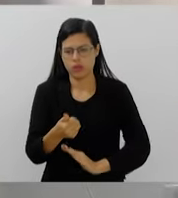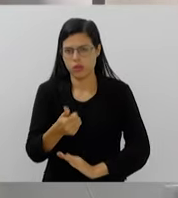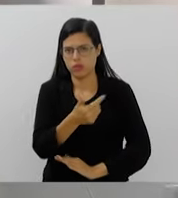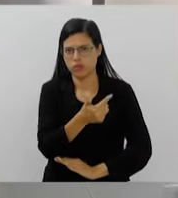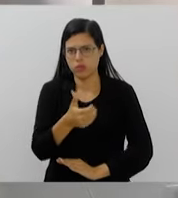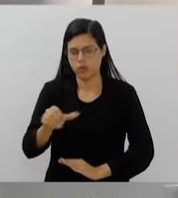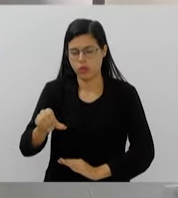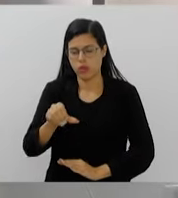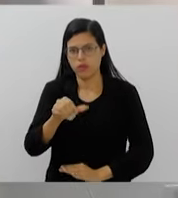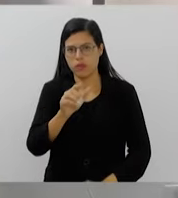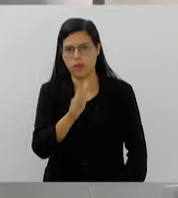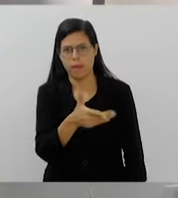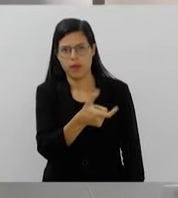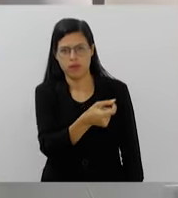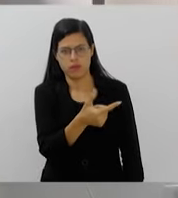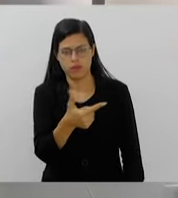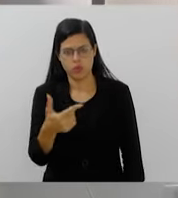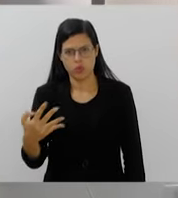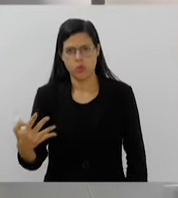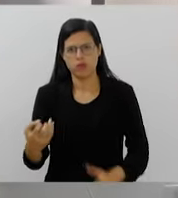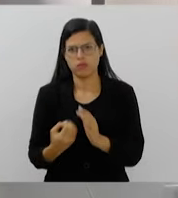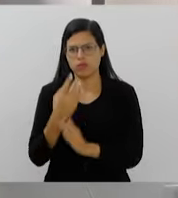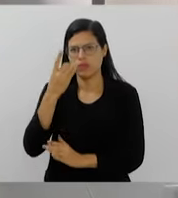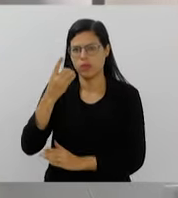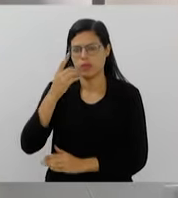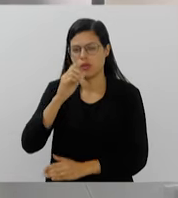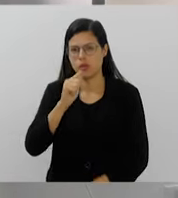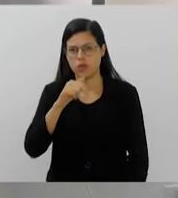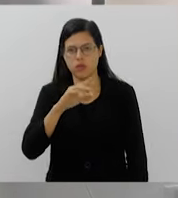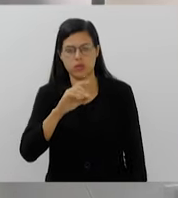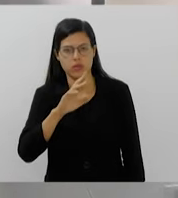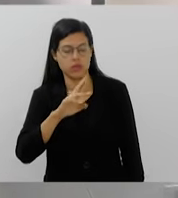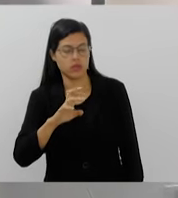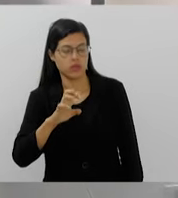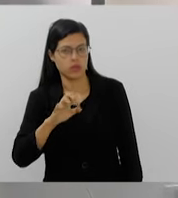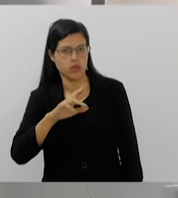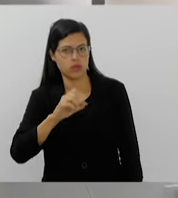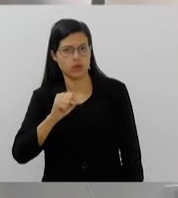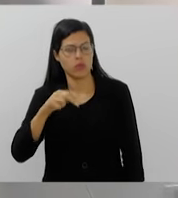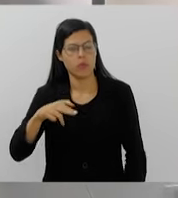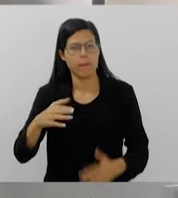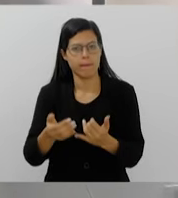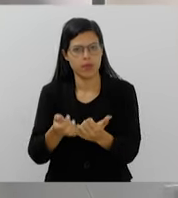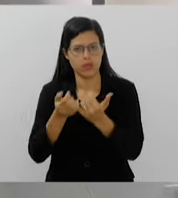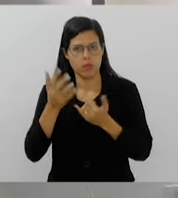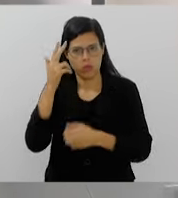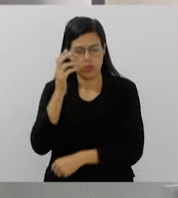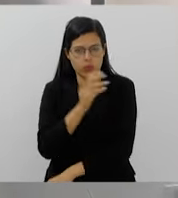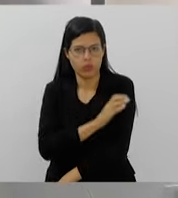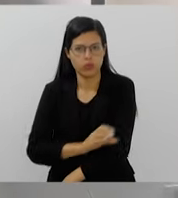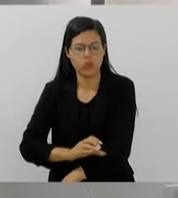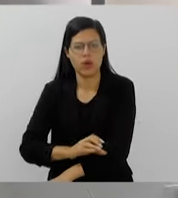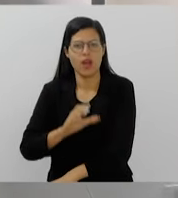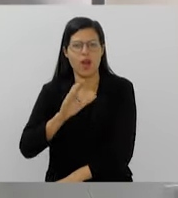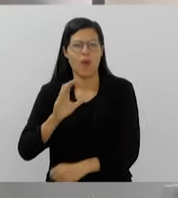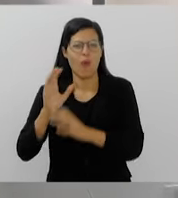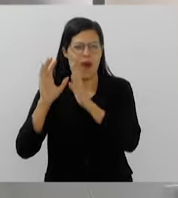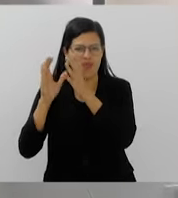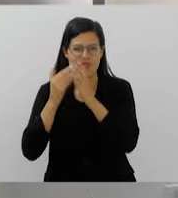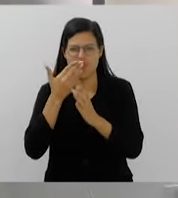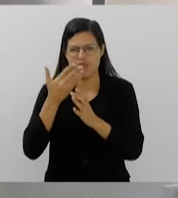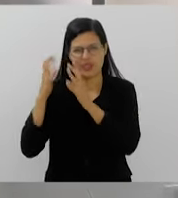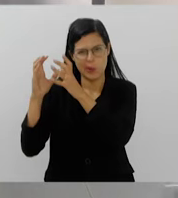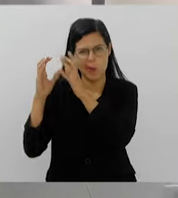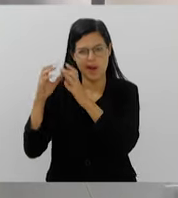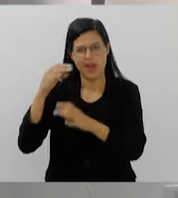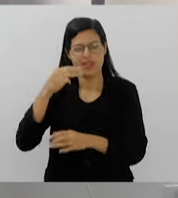de 24, de autoria do deputado Anderson Moraes, que declara como patrimônio cultural imaterial do estado do Rio de Janeiro a cocada de Muriqui e declara o